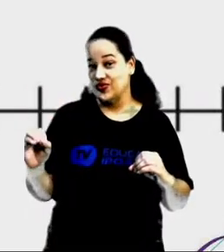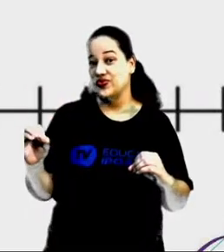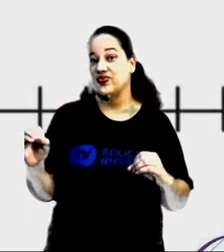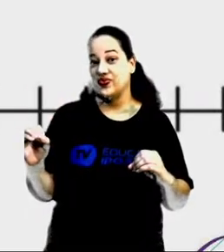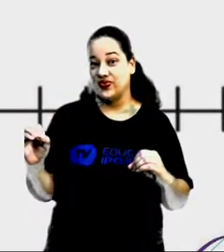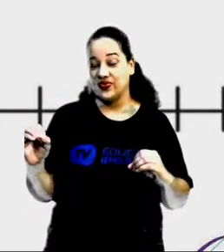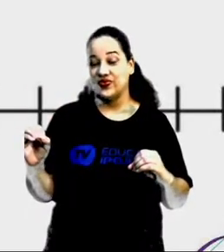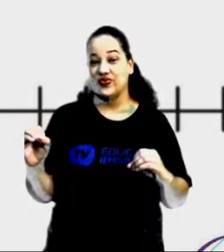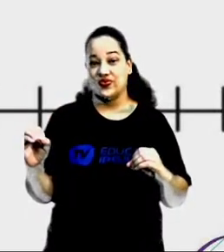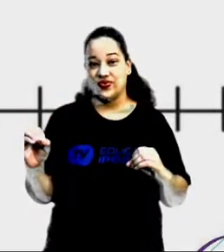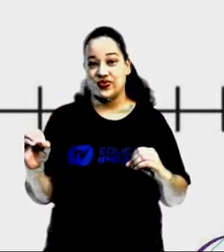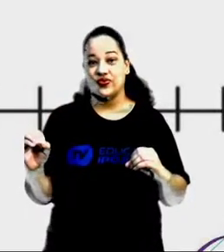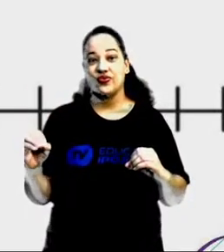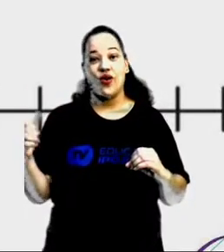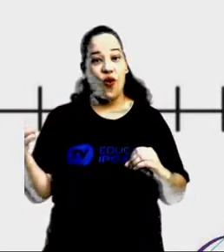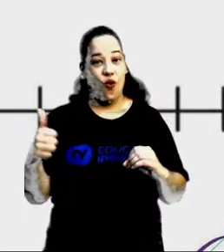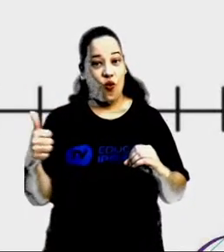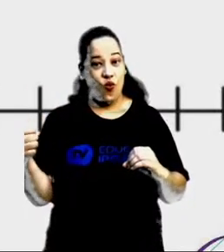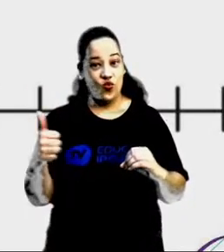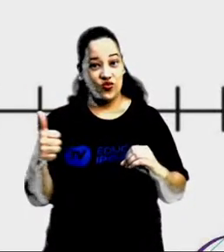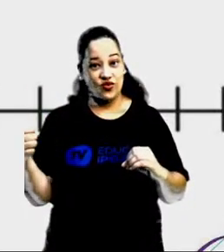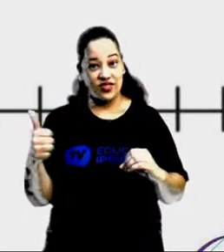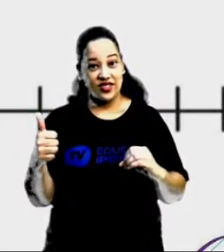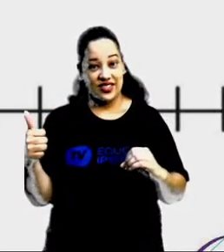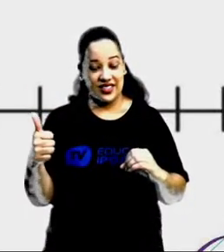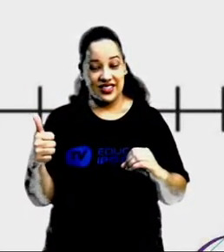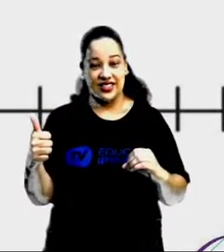dez, onze,